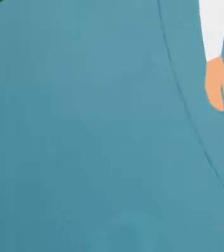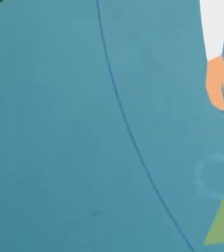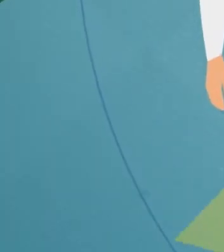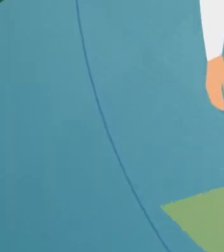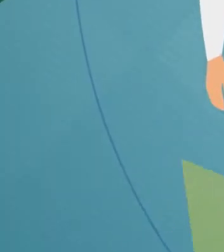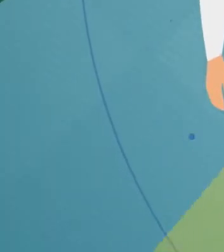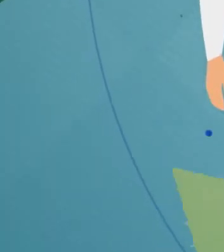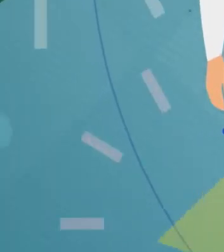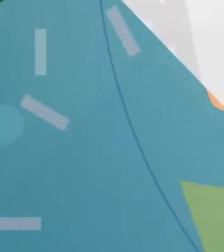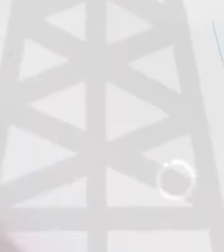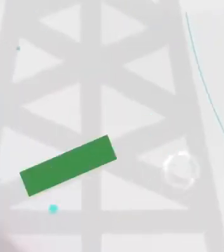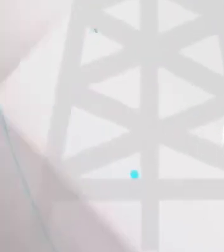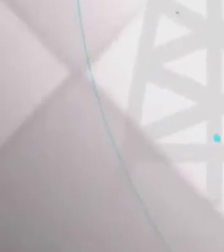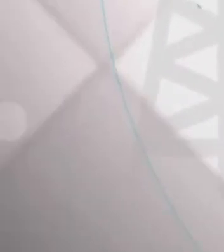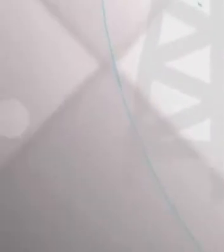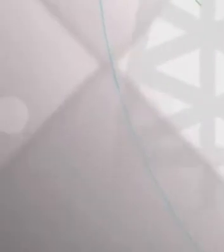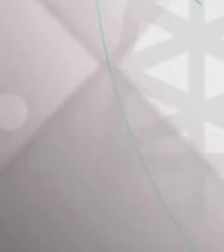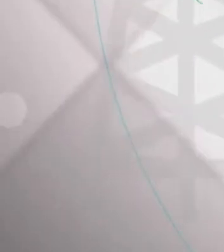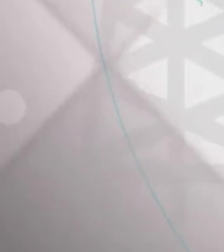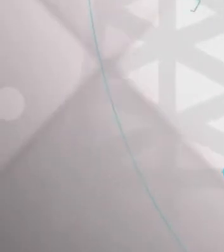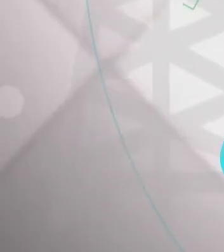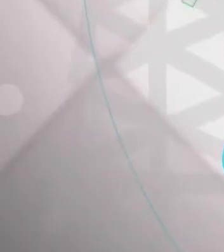E aí